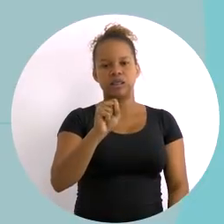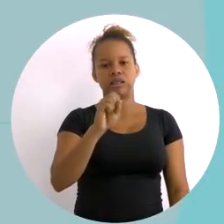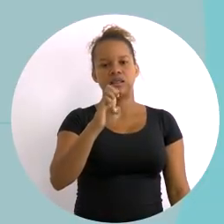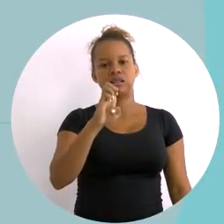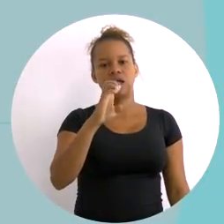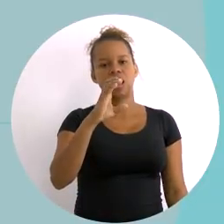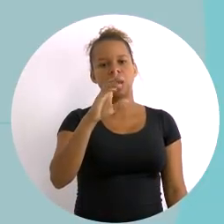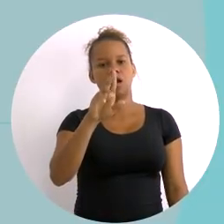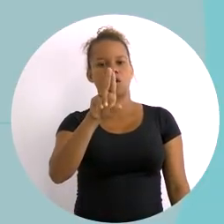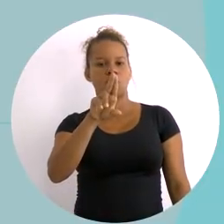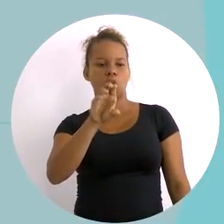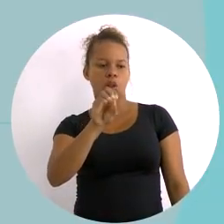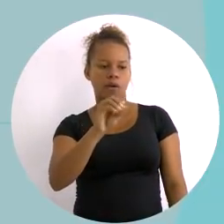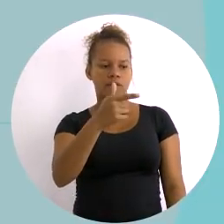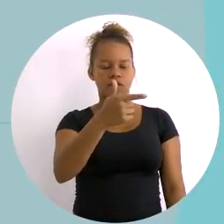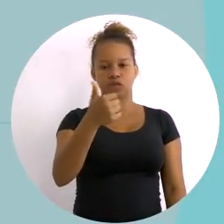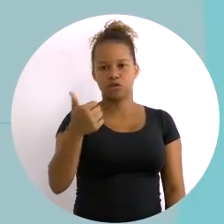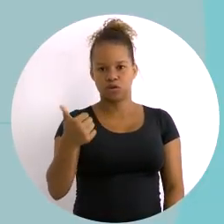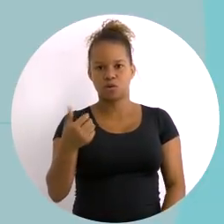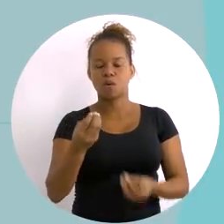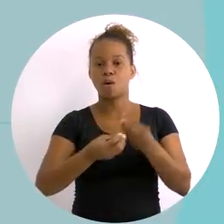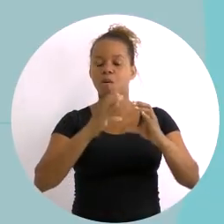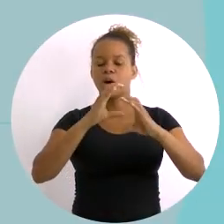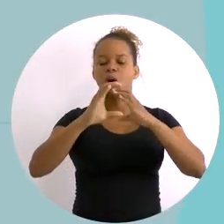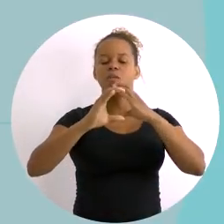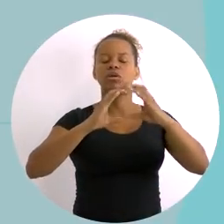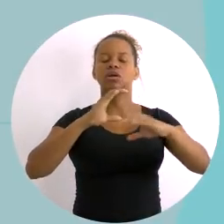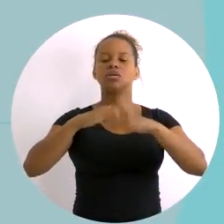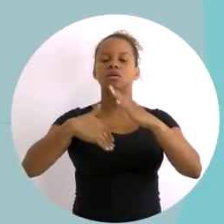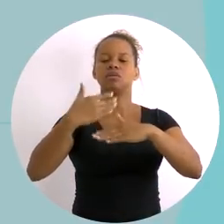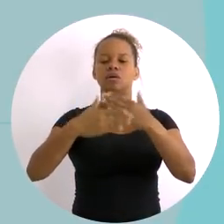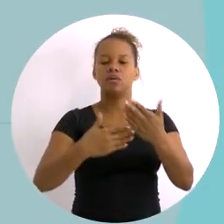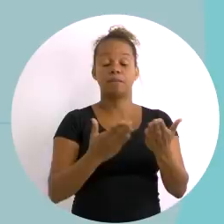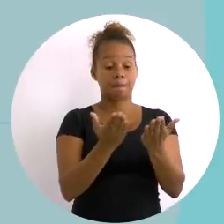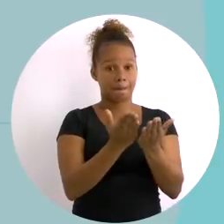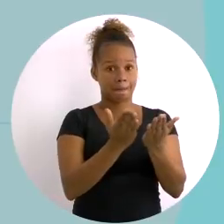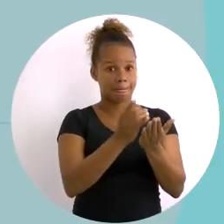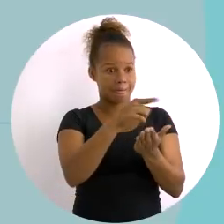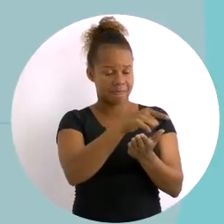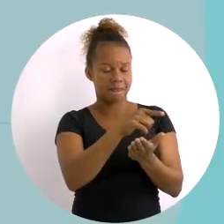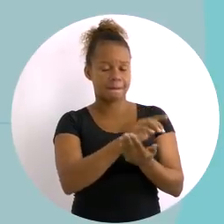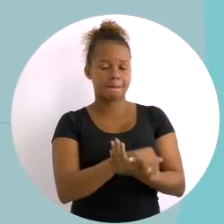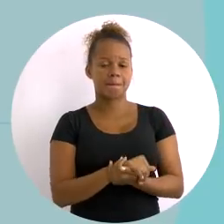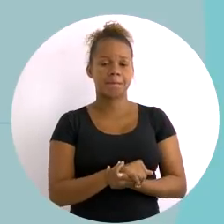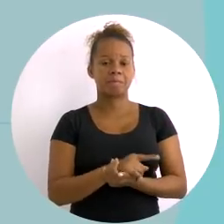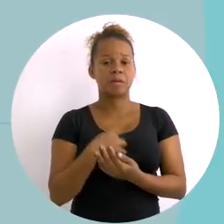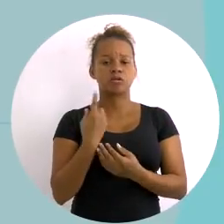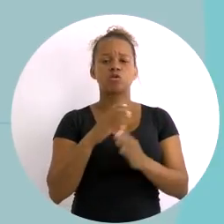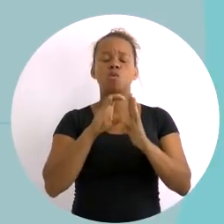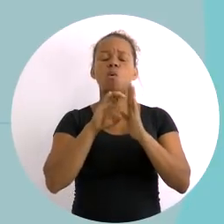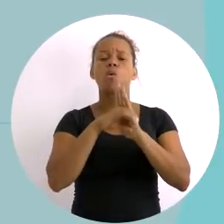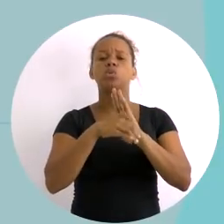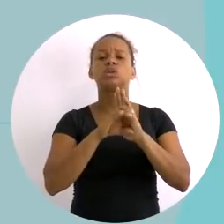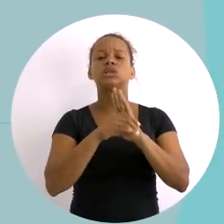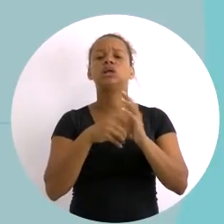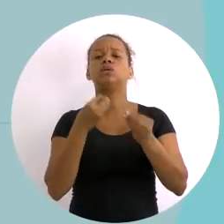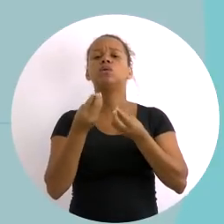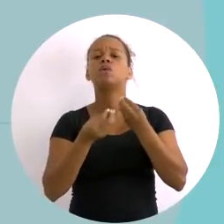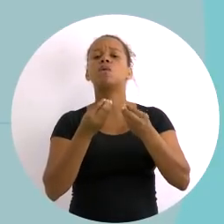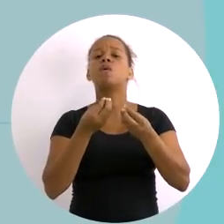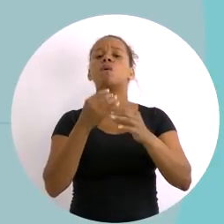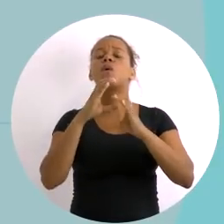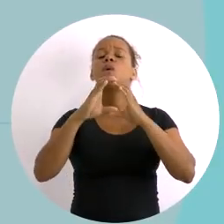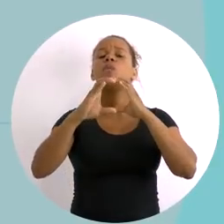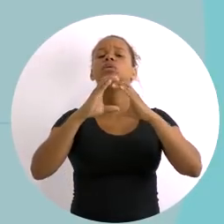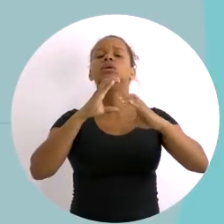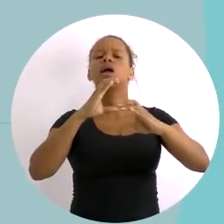XXI. Como a comunicação evoluiu. No nosso caderno, nós trouxemos um conceito sobre